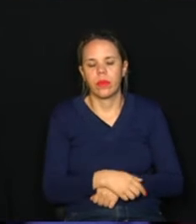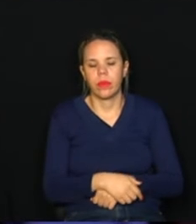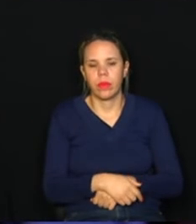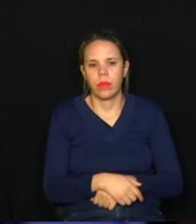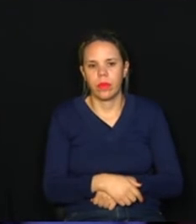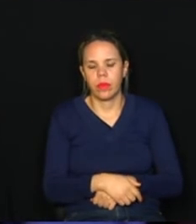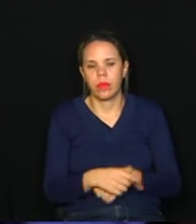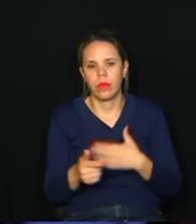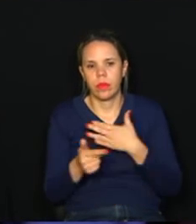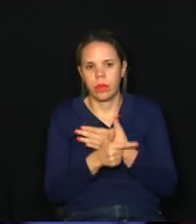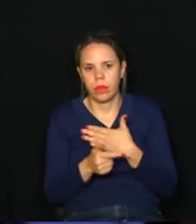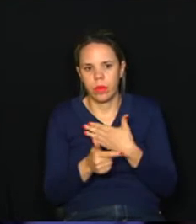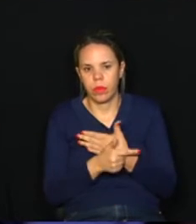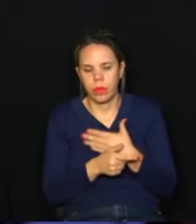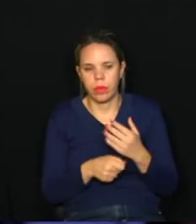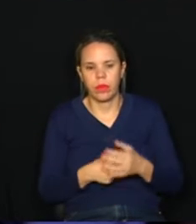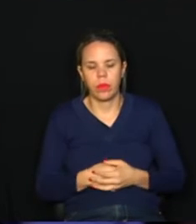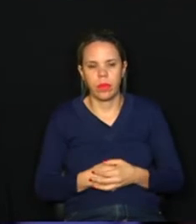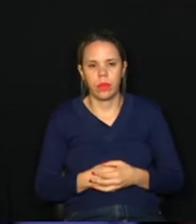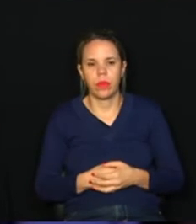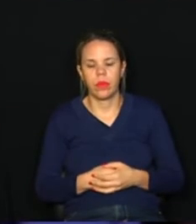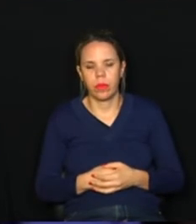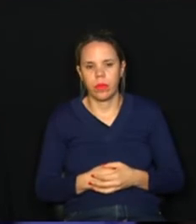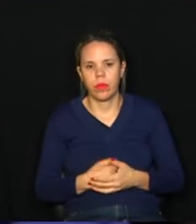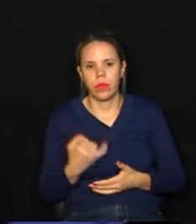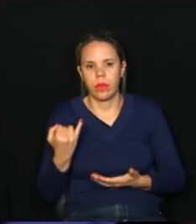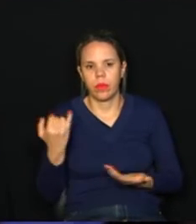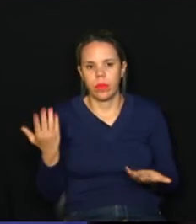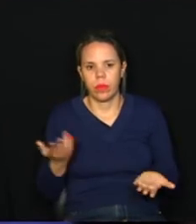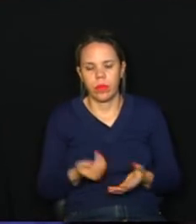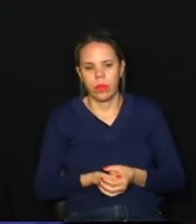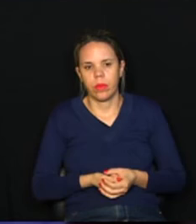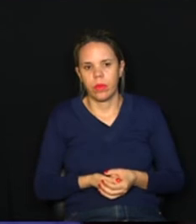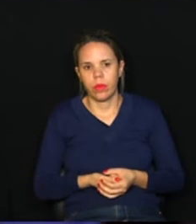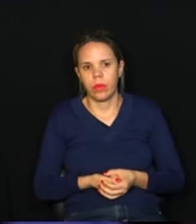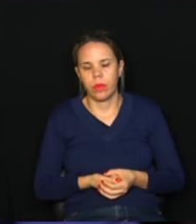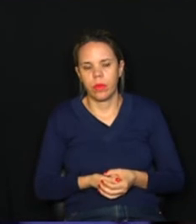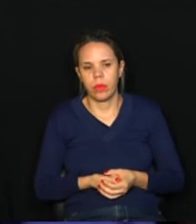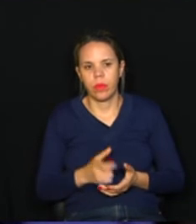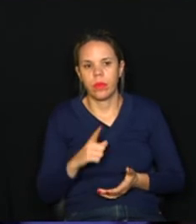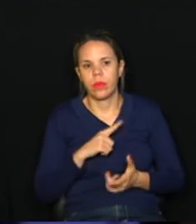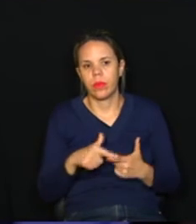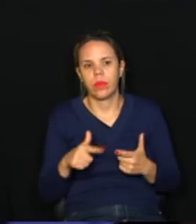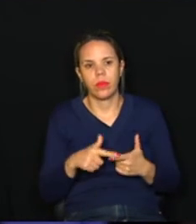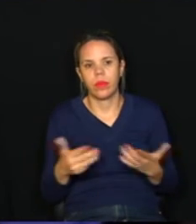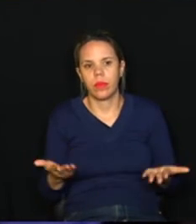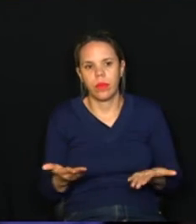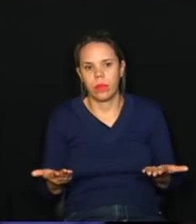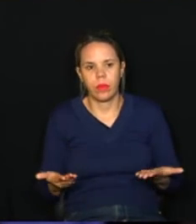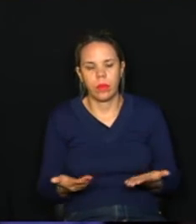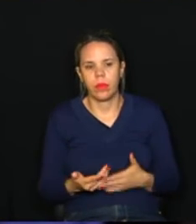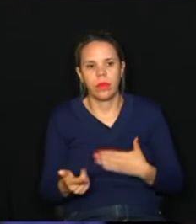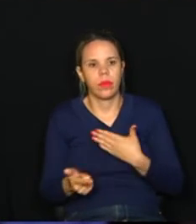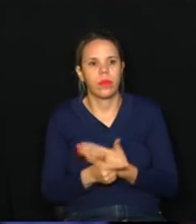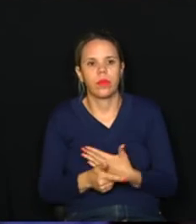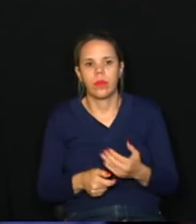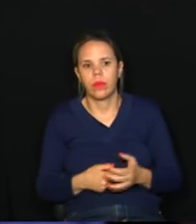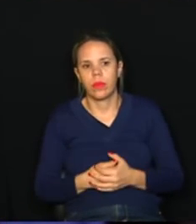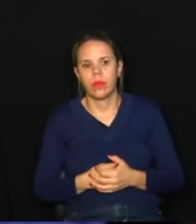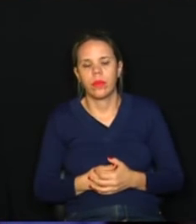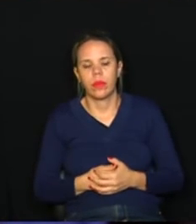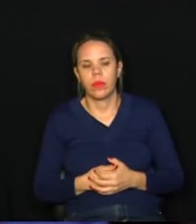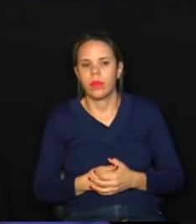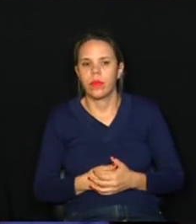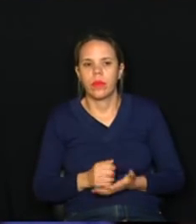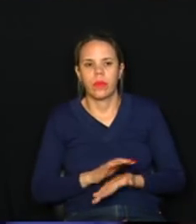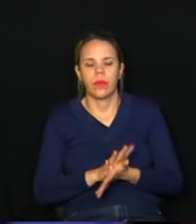um papel de consideração, porque o que está havendo hoje é um papel de